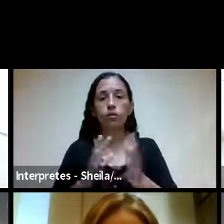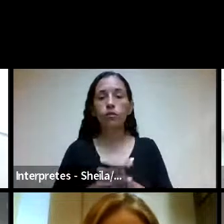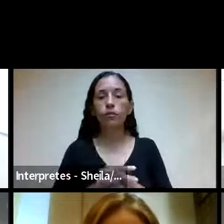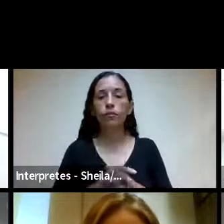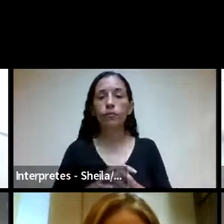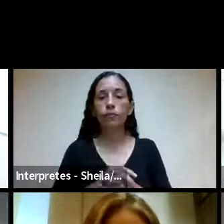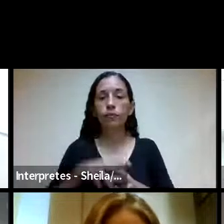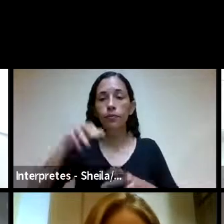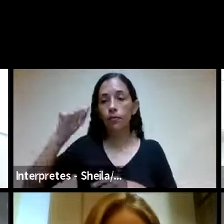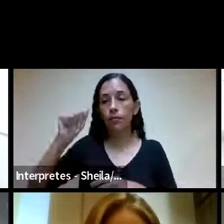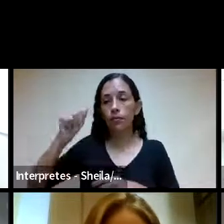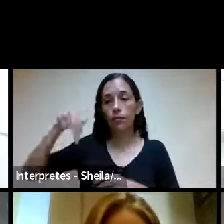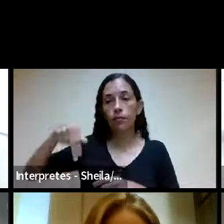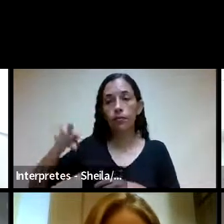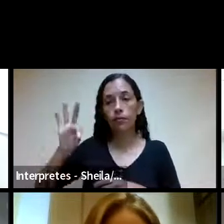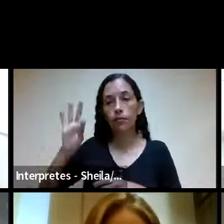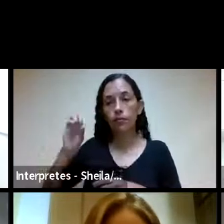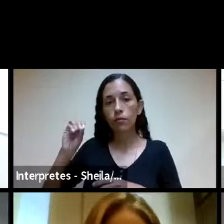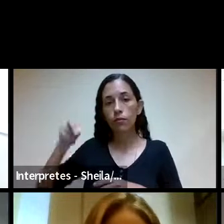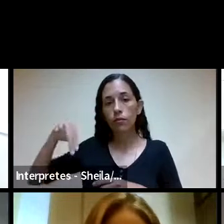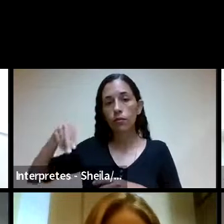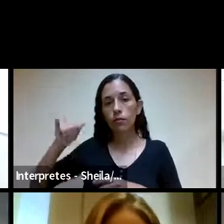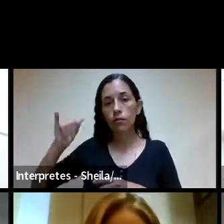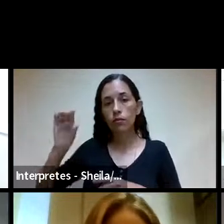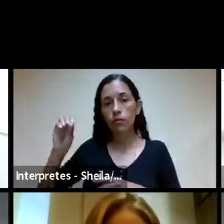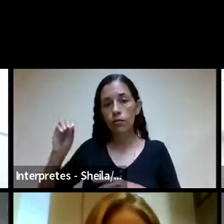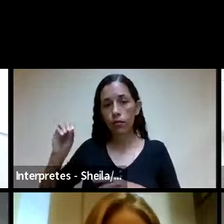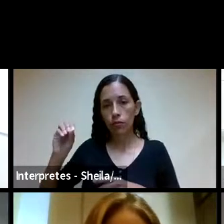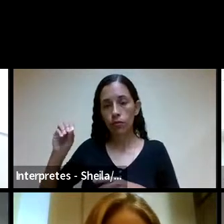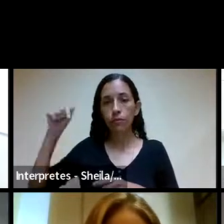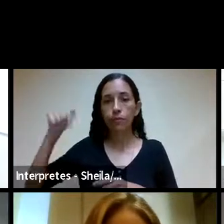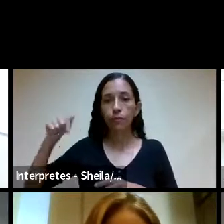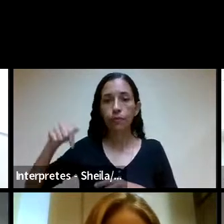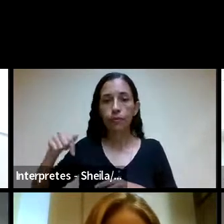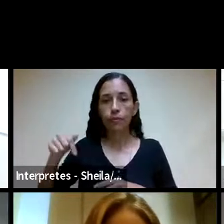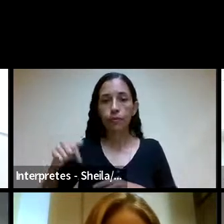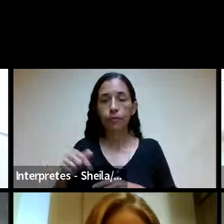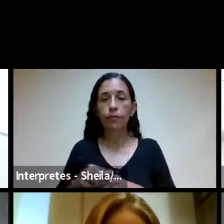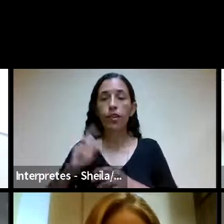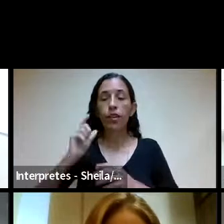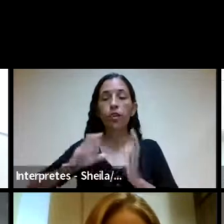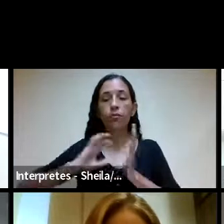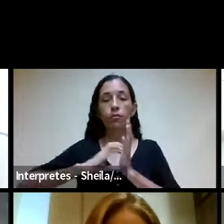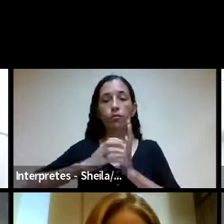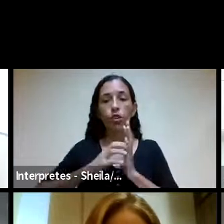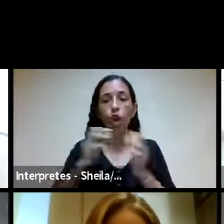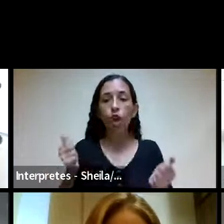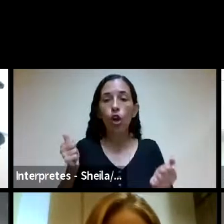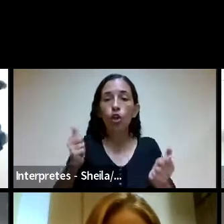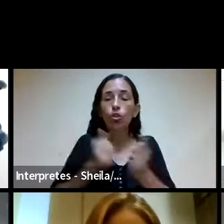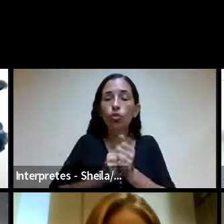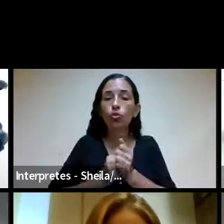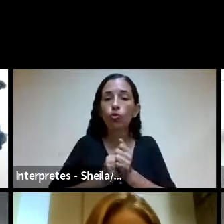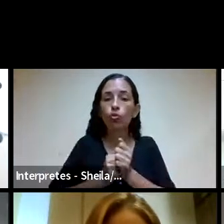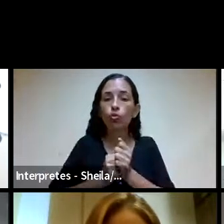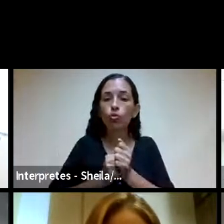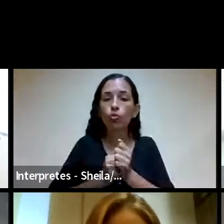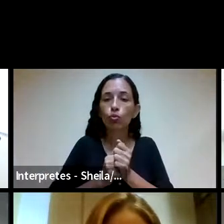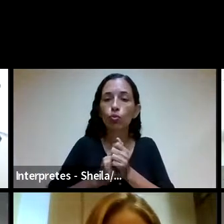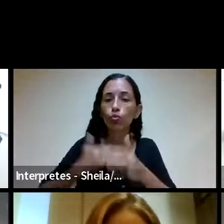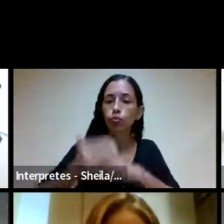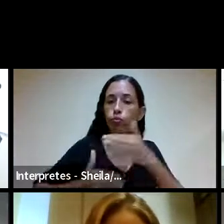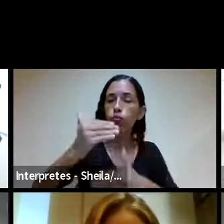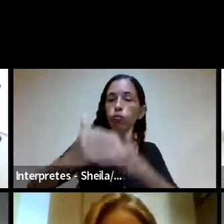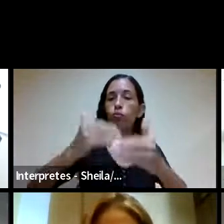por Antônio Modesto Rodrigues de Macedo e pela coligação Juntos para Seguir Avançando,